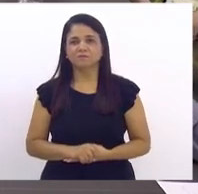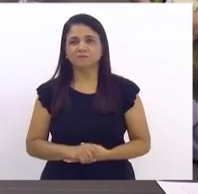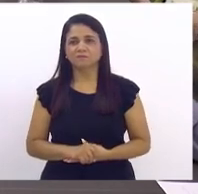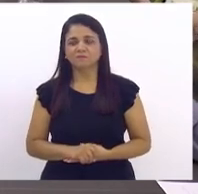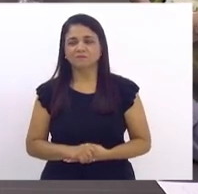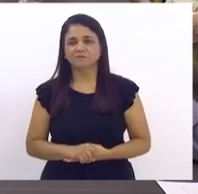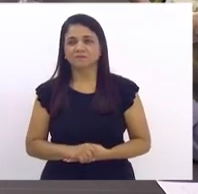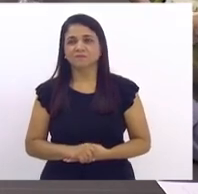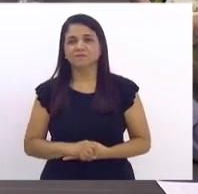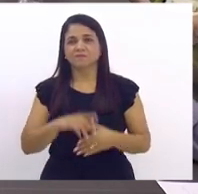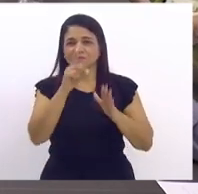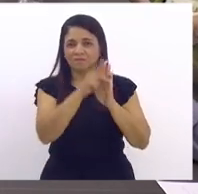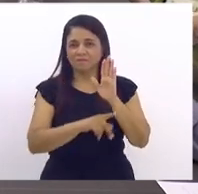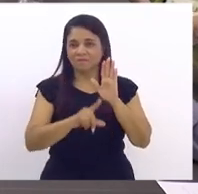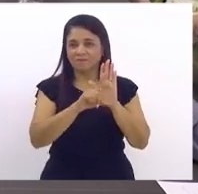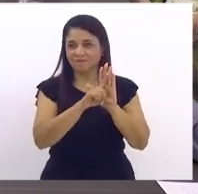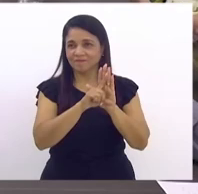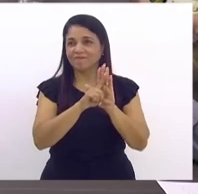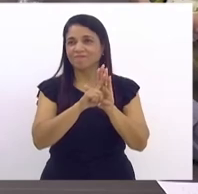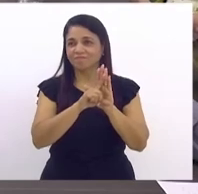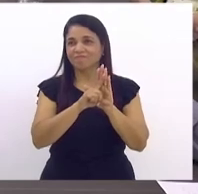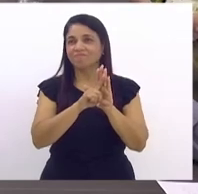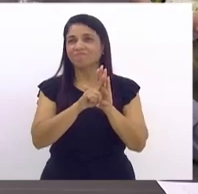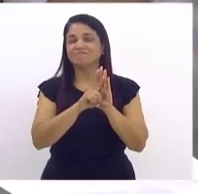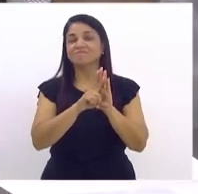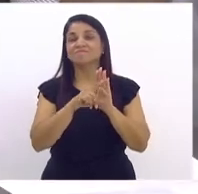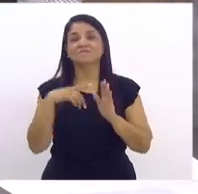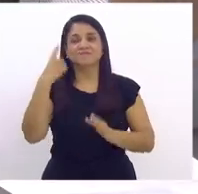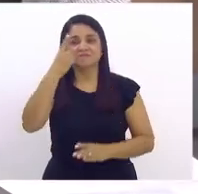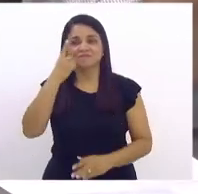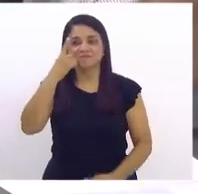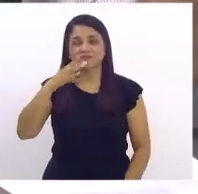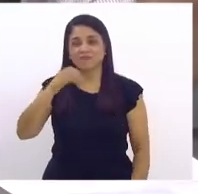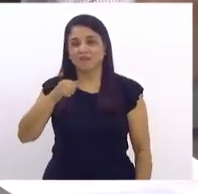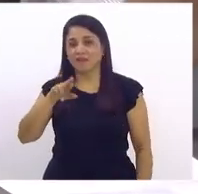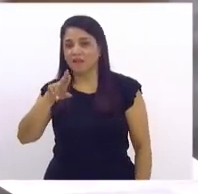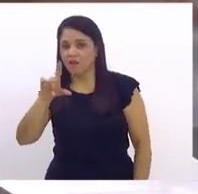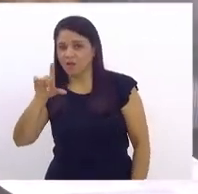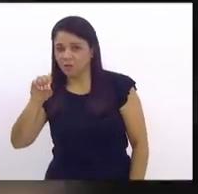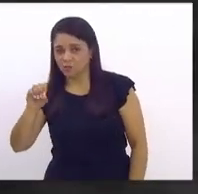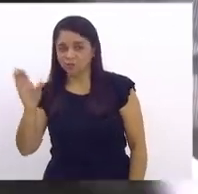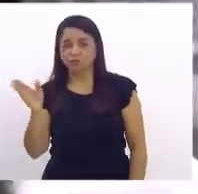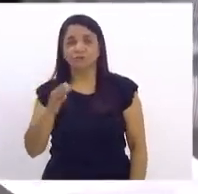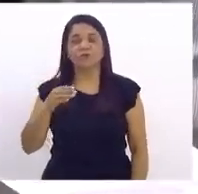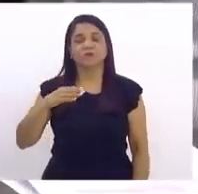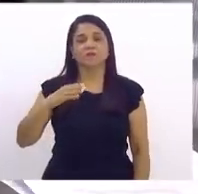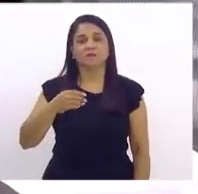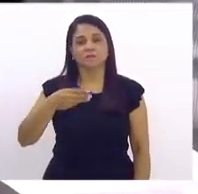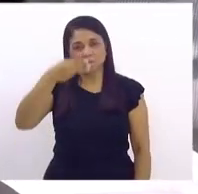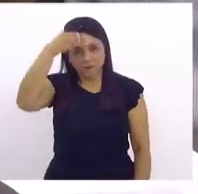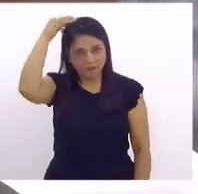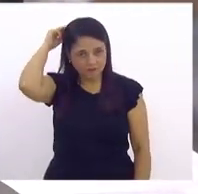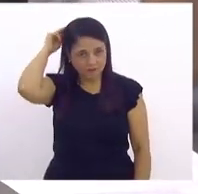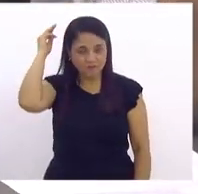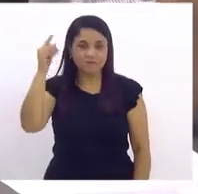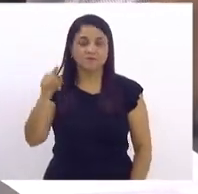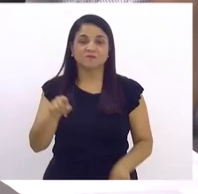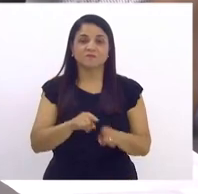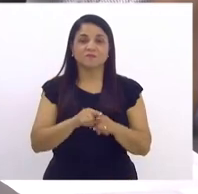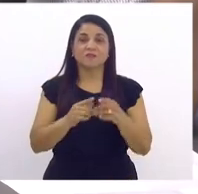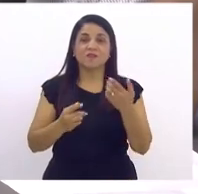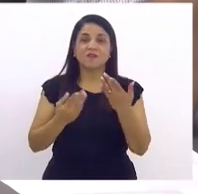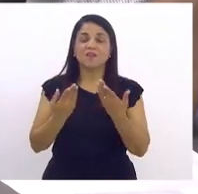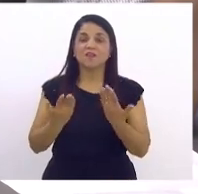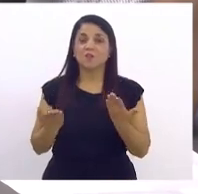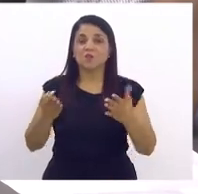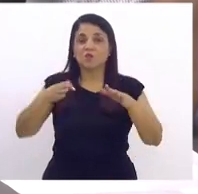preferência. O PL diz o seguinte, é dos deputados Carlos Macedo e Márcio Pacheco, e dispõe sobre a inclusão